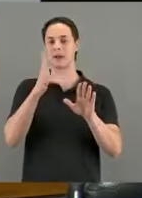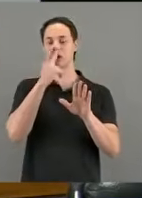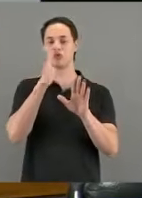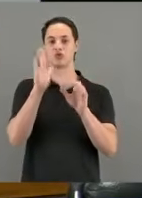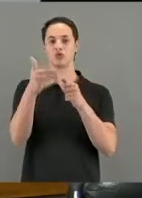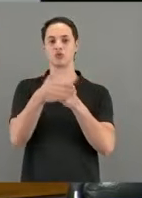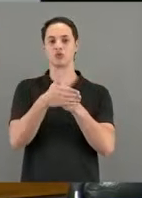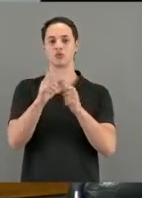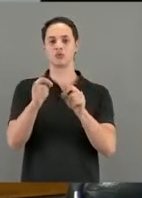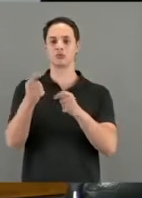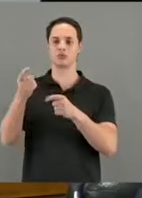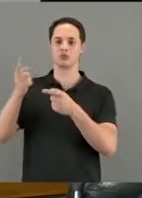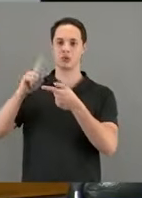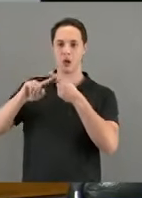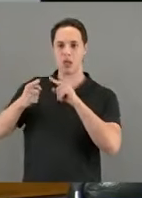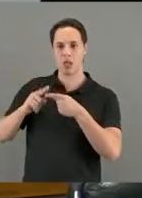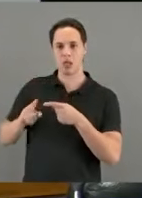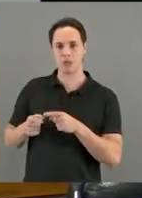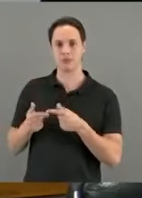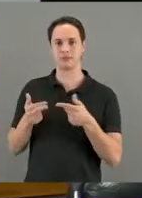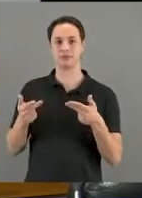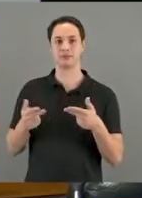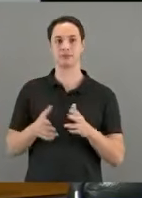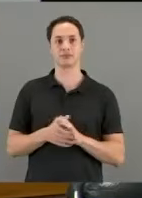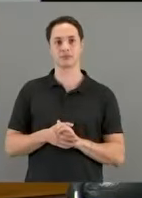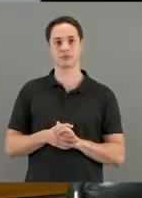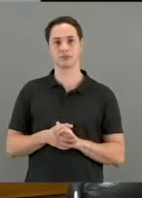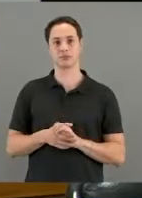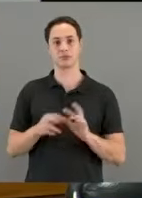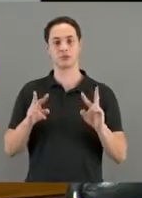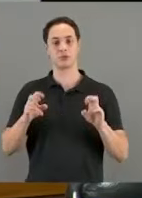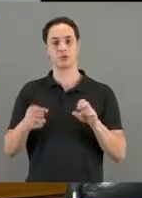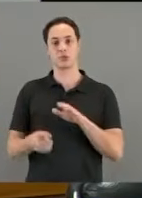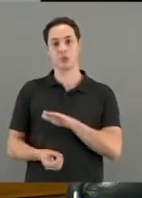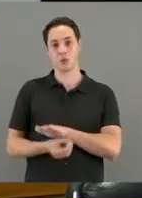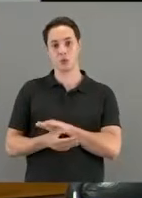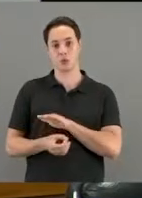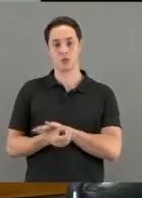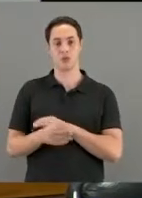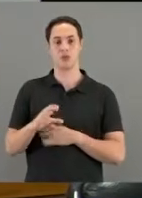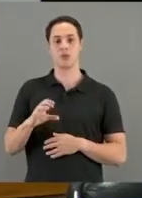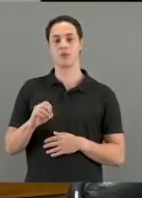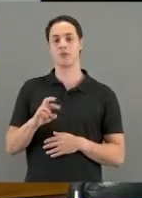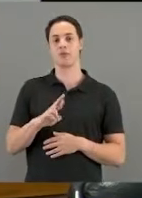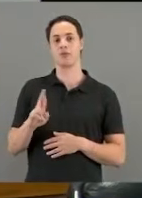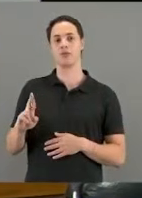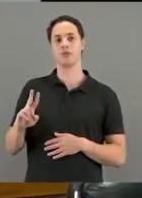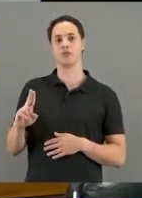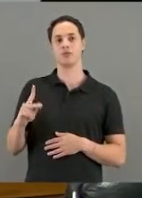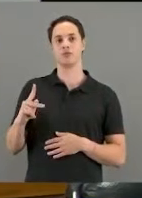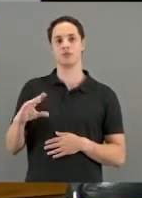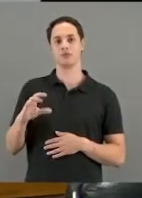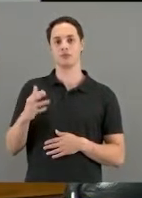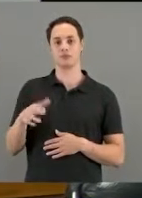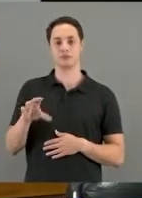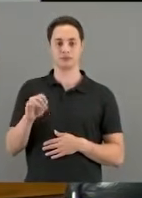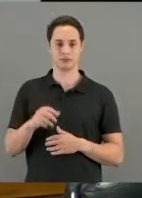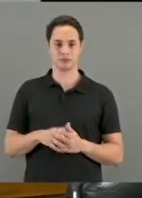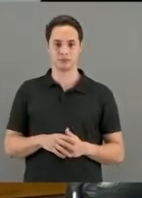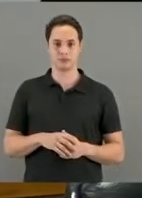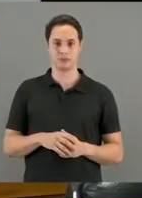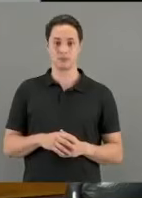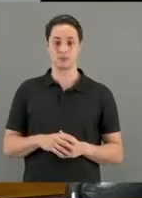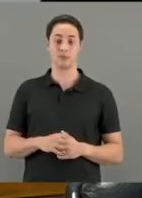do esquema que estava transbordando, da corrupção. E aí, senhor presidente, o Banco Central,